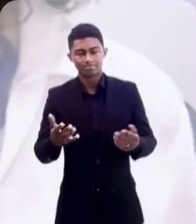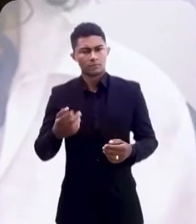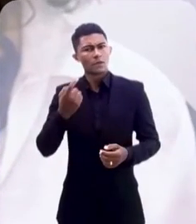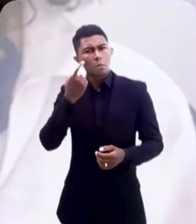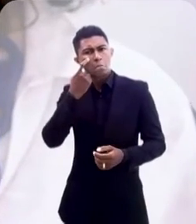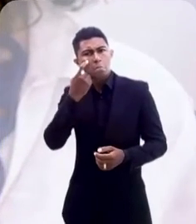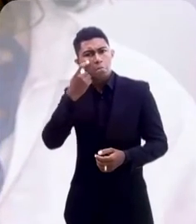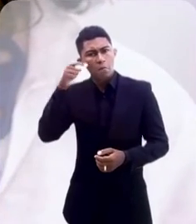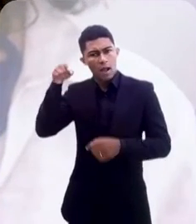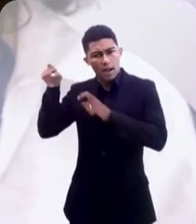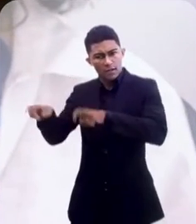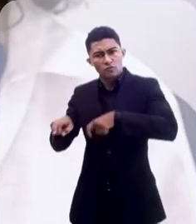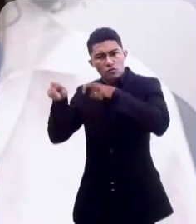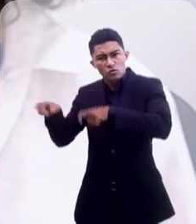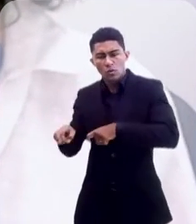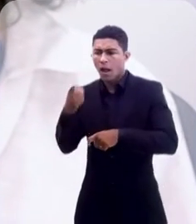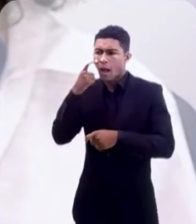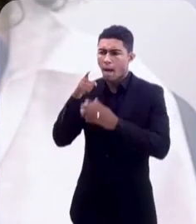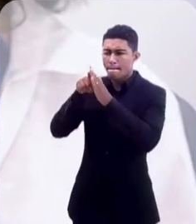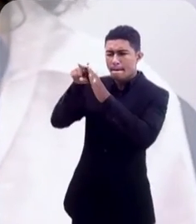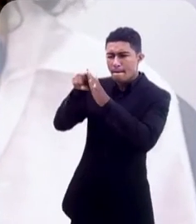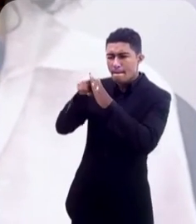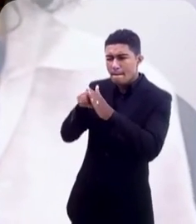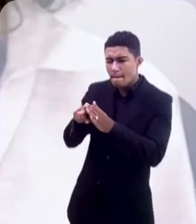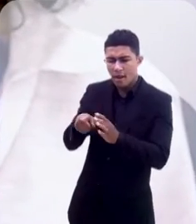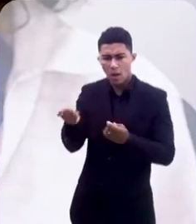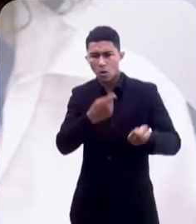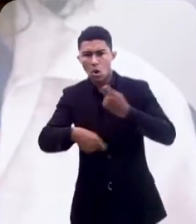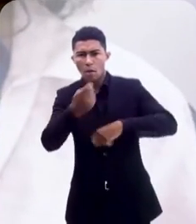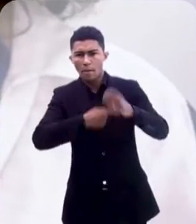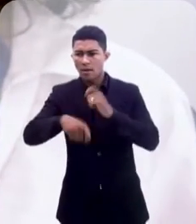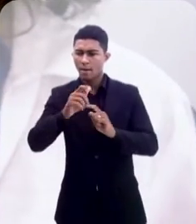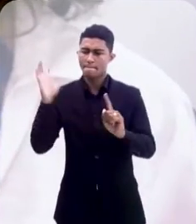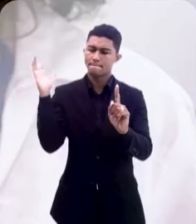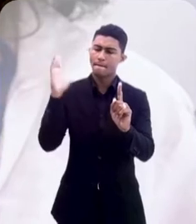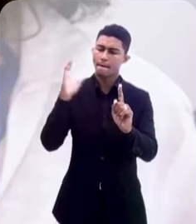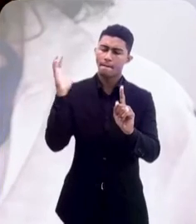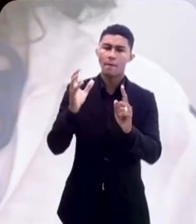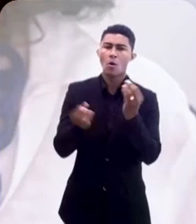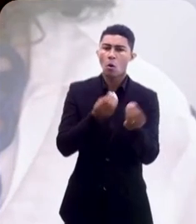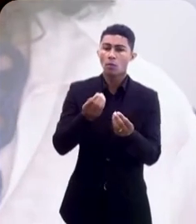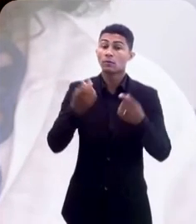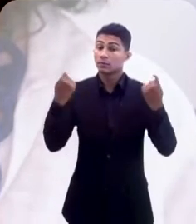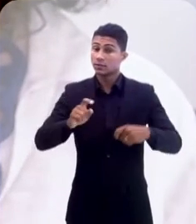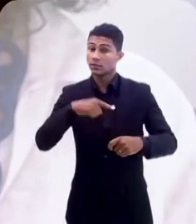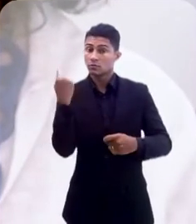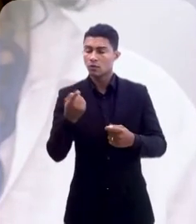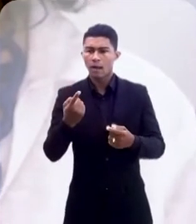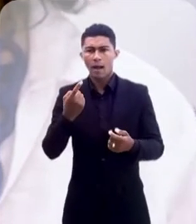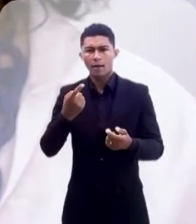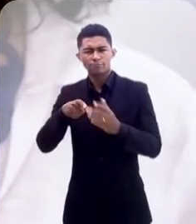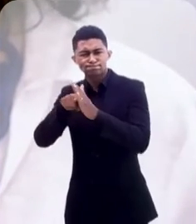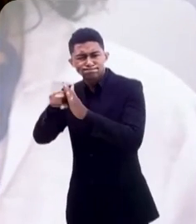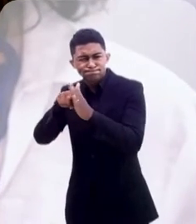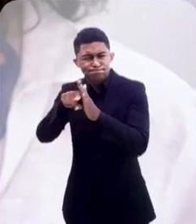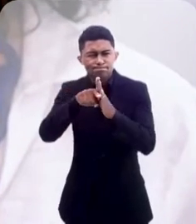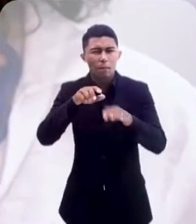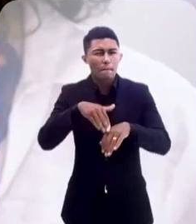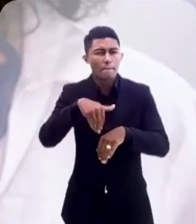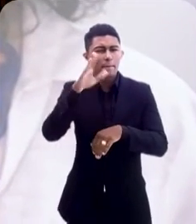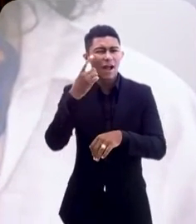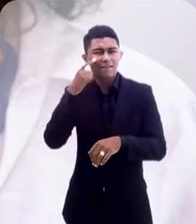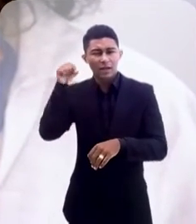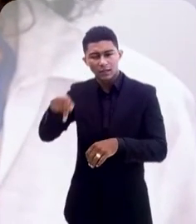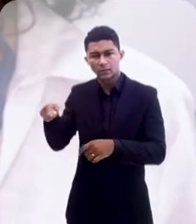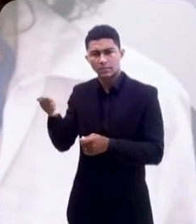Para medir com precisão a contribuição da agricultura para a economia fluminense, precisamos ir além da porteira, isto é, medir o